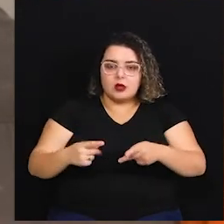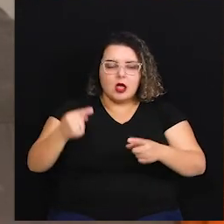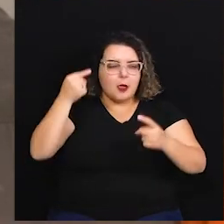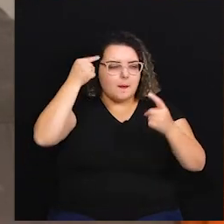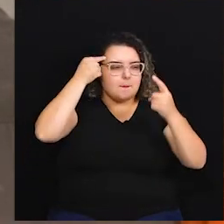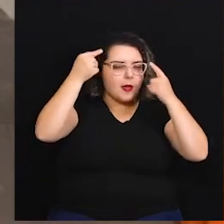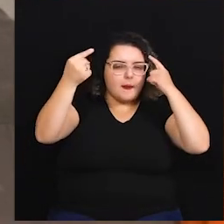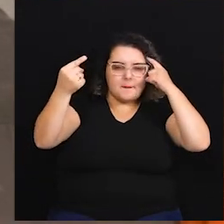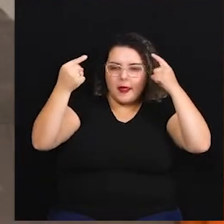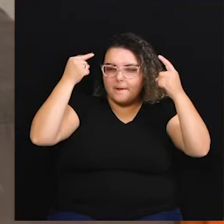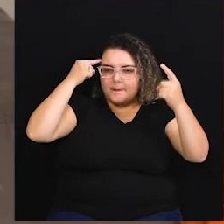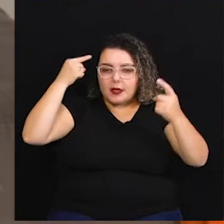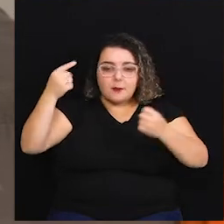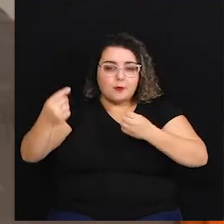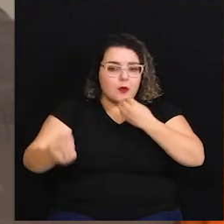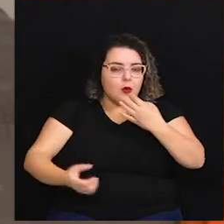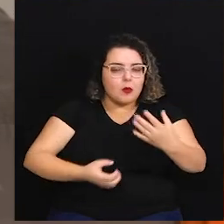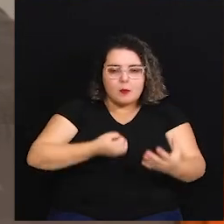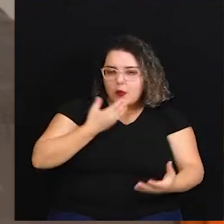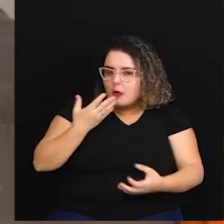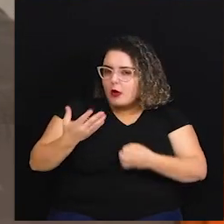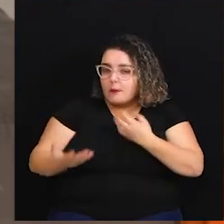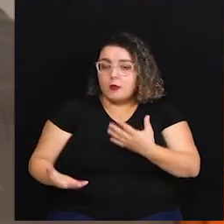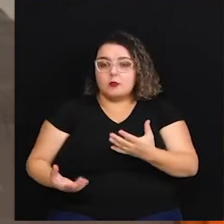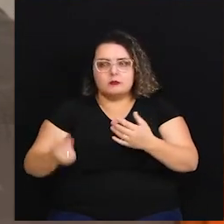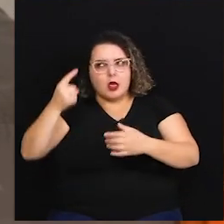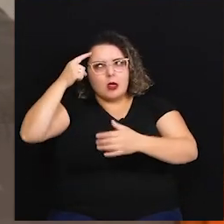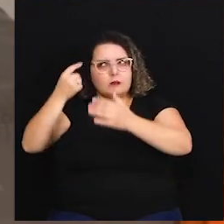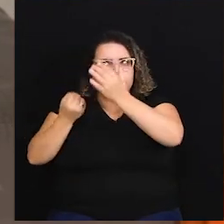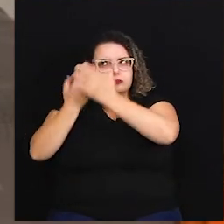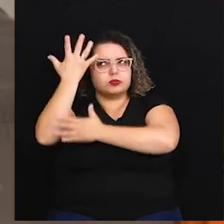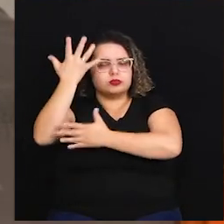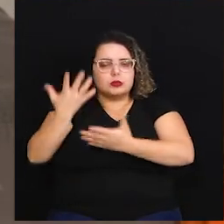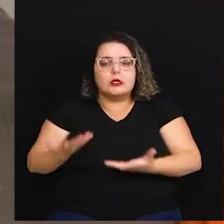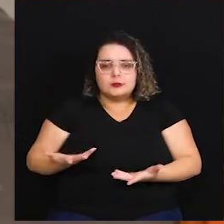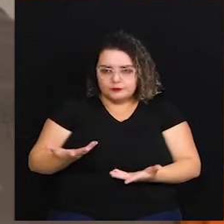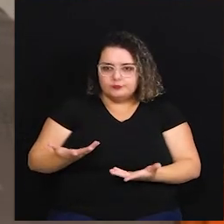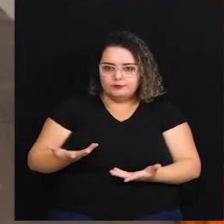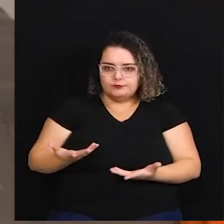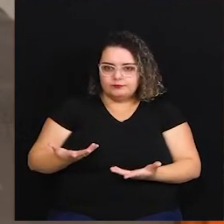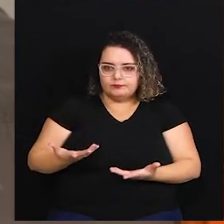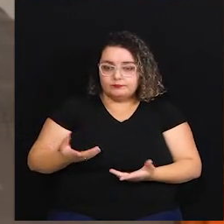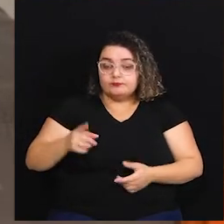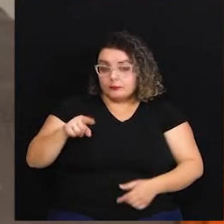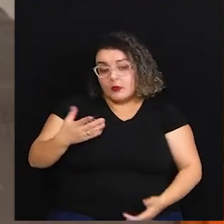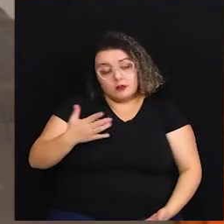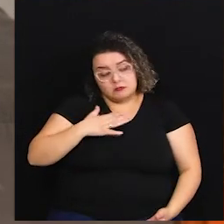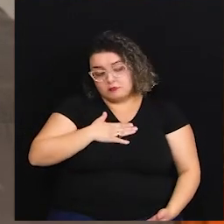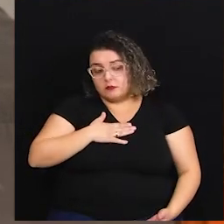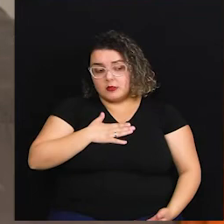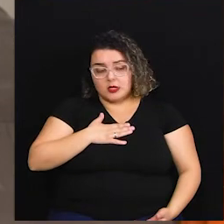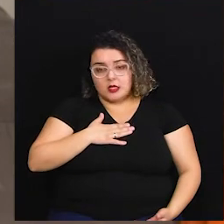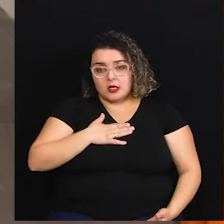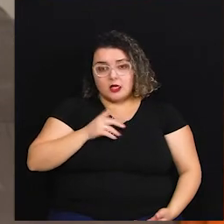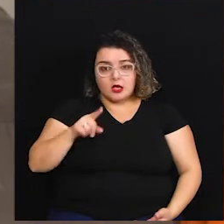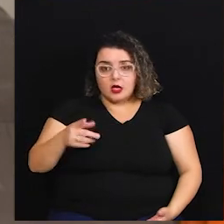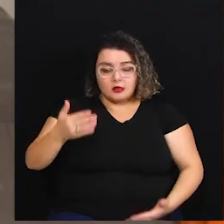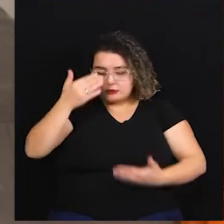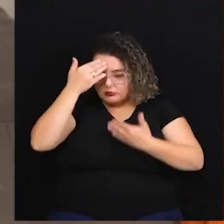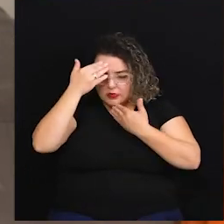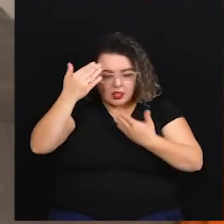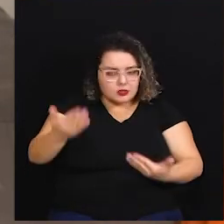preto, ele é cheio de ideias boas, ele é extremamente criativo, né? Então isso para